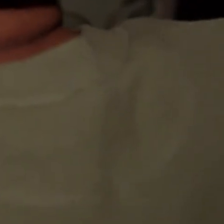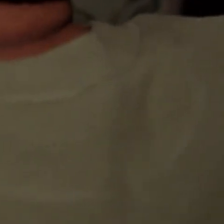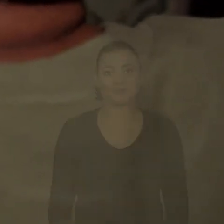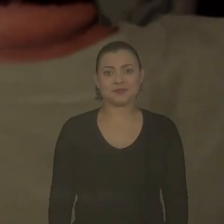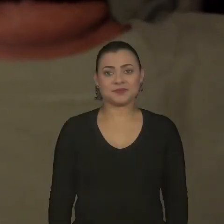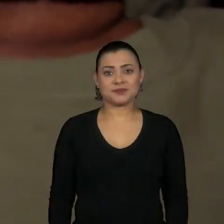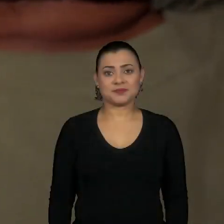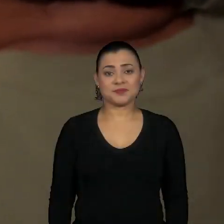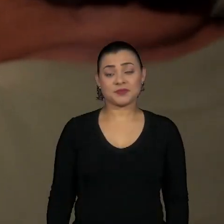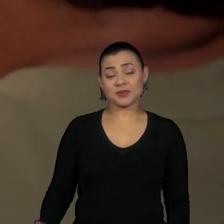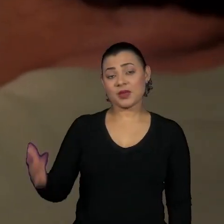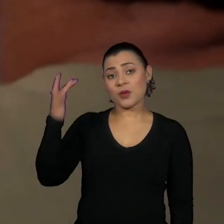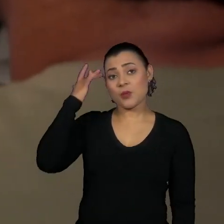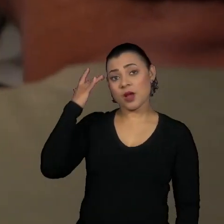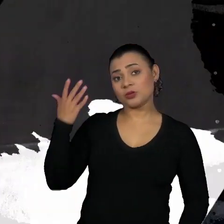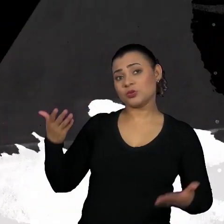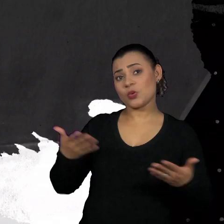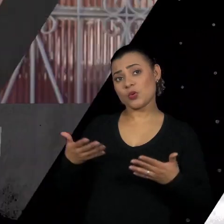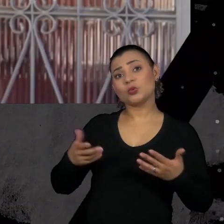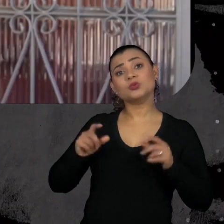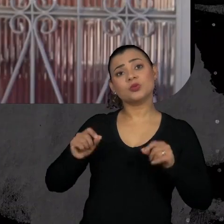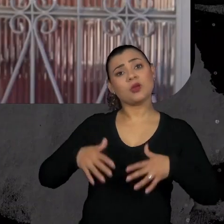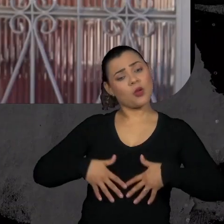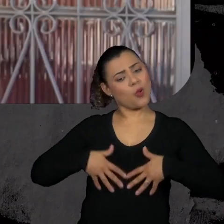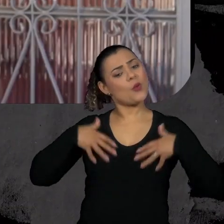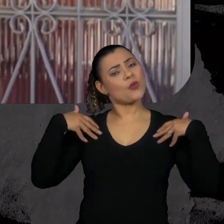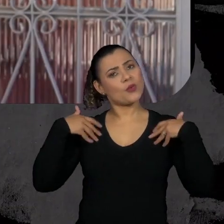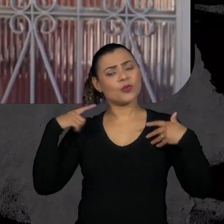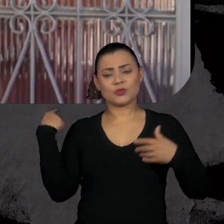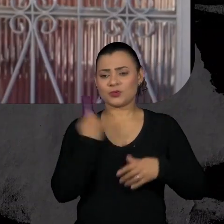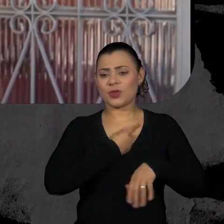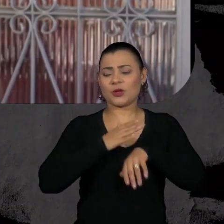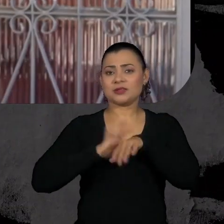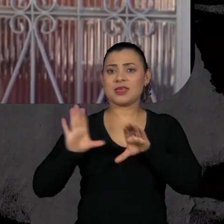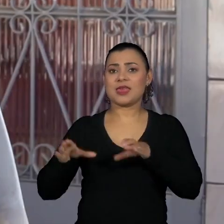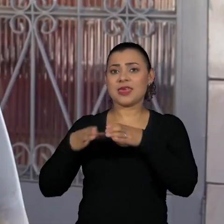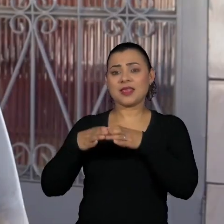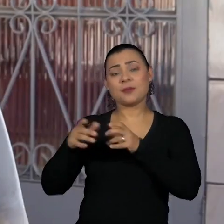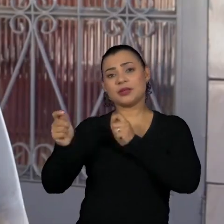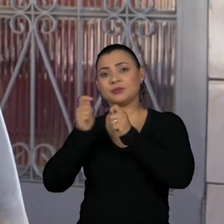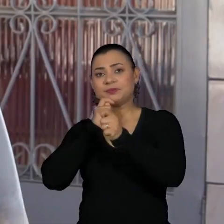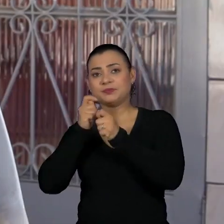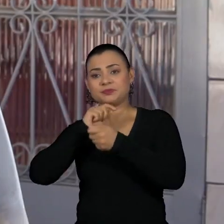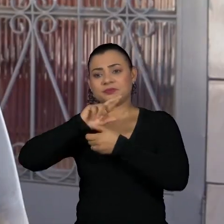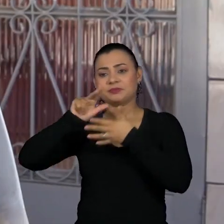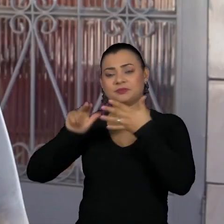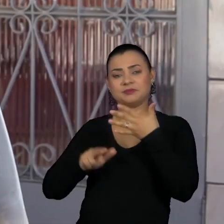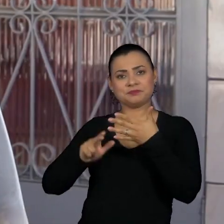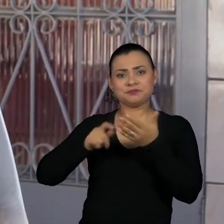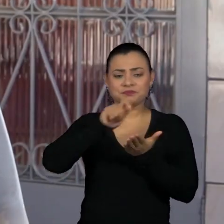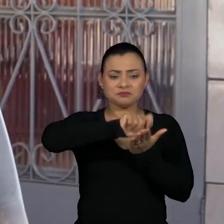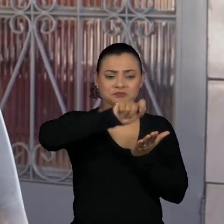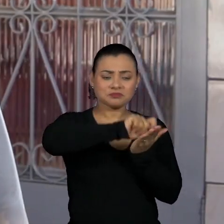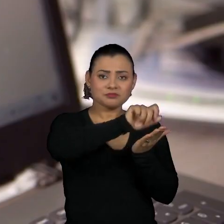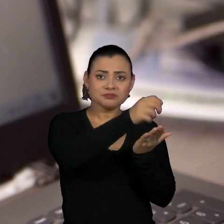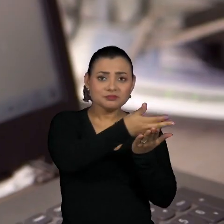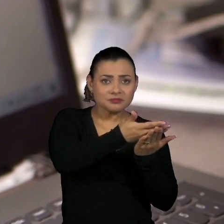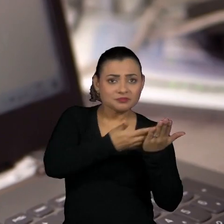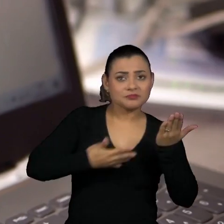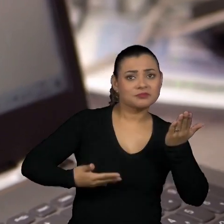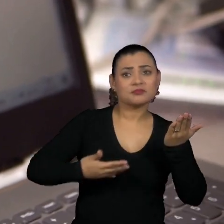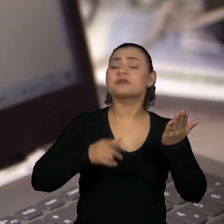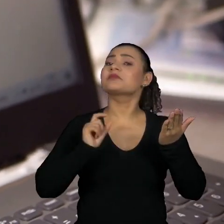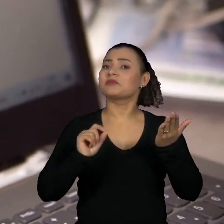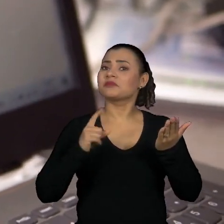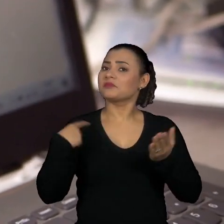Eu acho que hoje a gente se orgulha muito de ser uma redação que tem repórteres para além das nossas